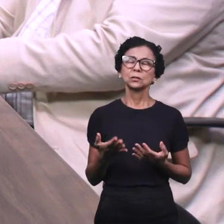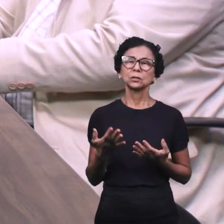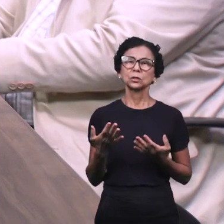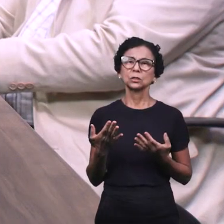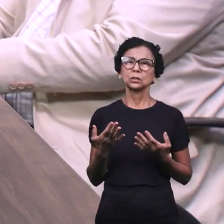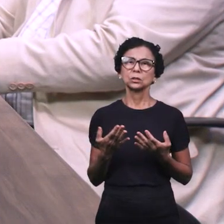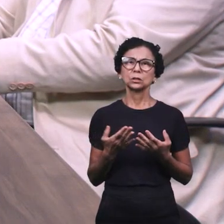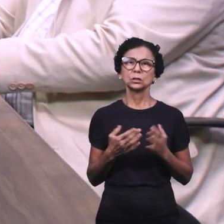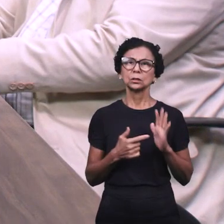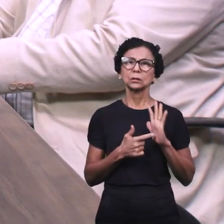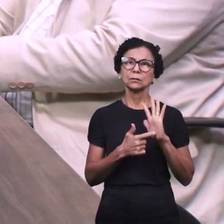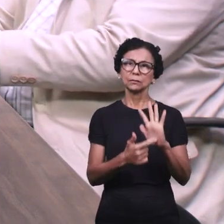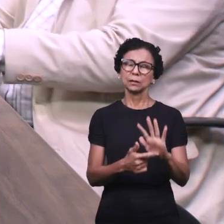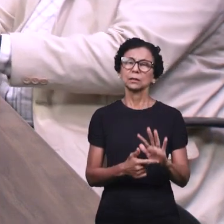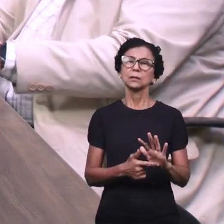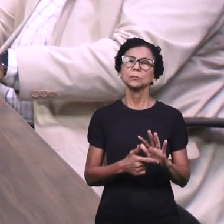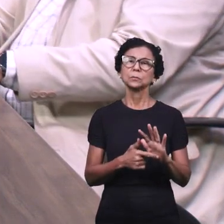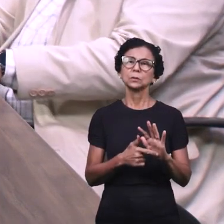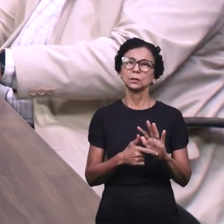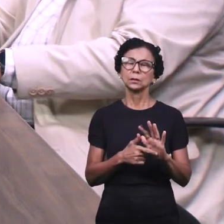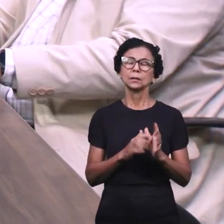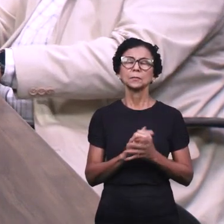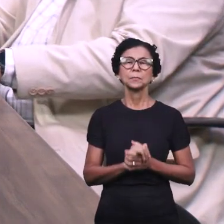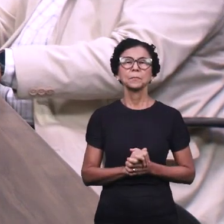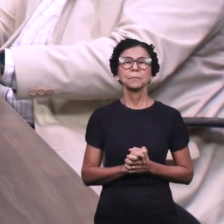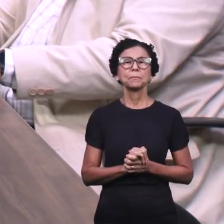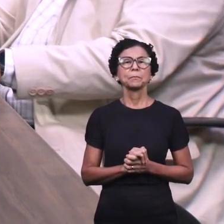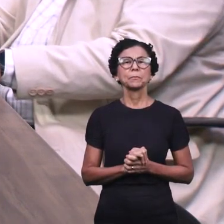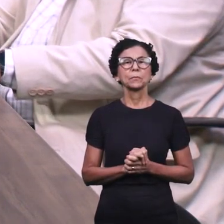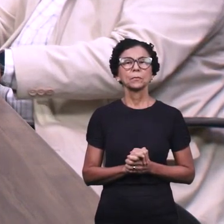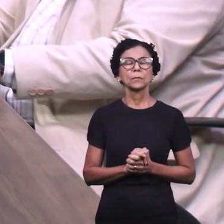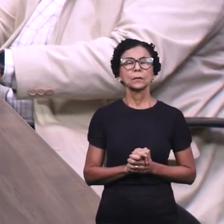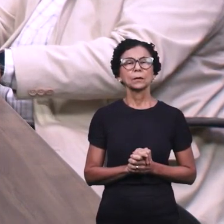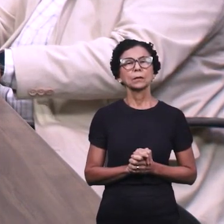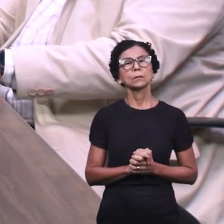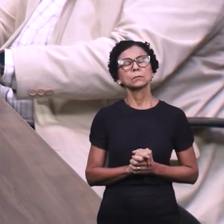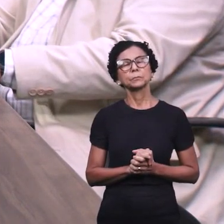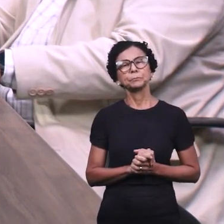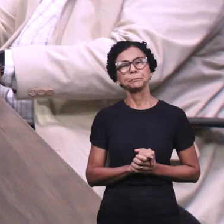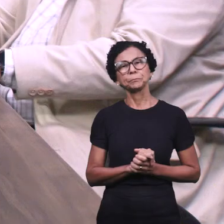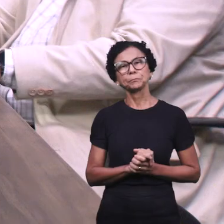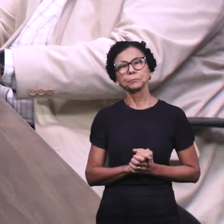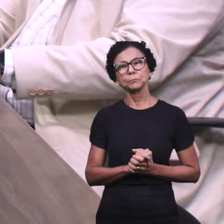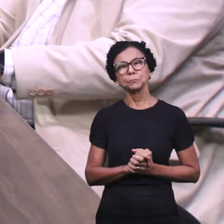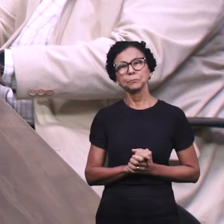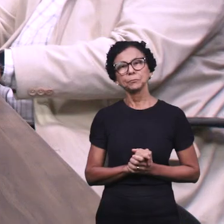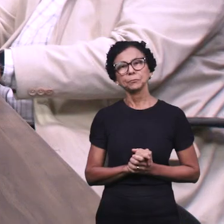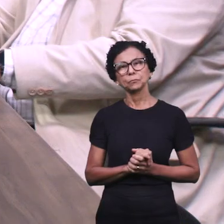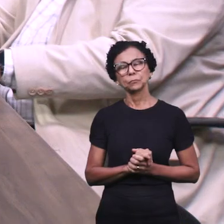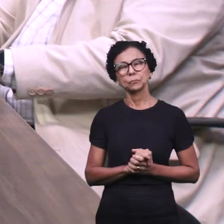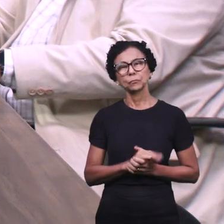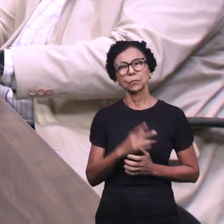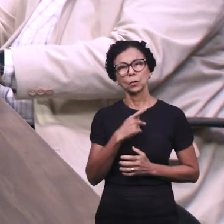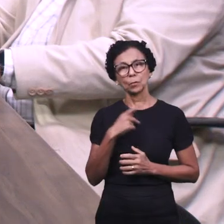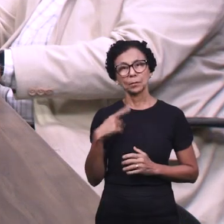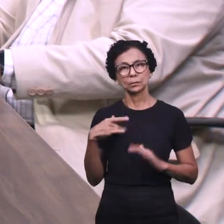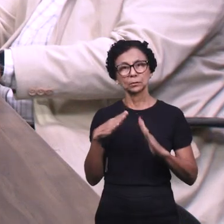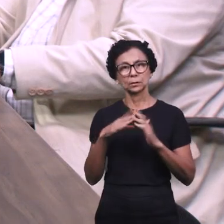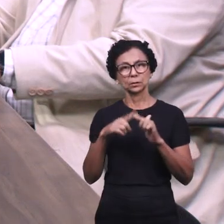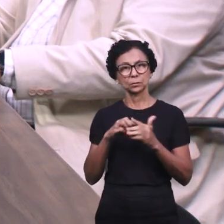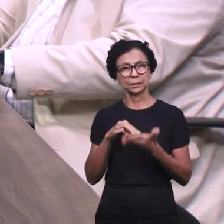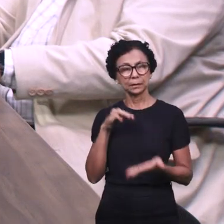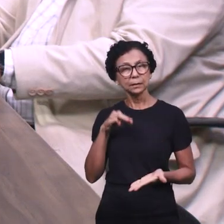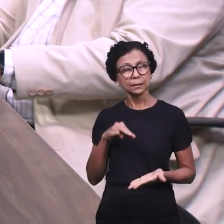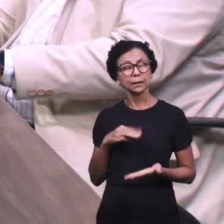currículo do pastor, mas vale a pena nós falarmos de novo. O pastor Wellington, ele é o pastor da Igreja Cristã Maranata,